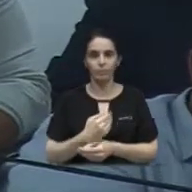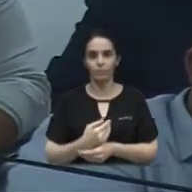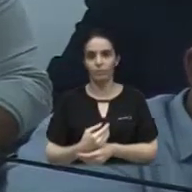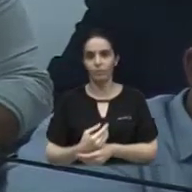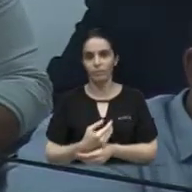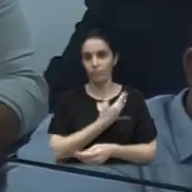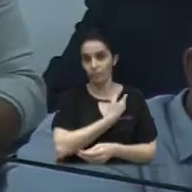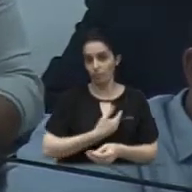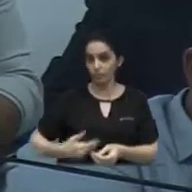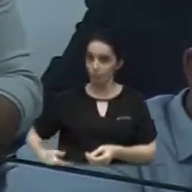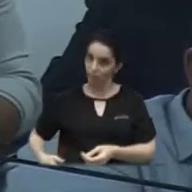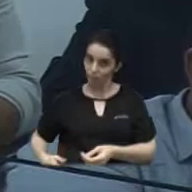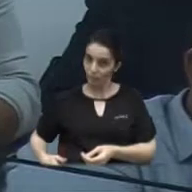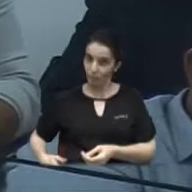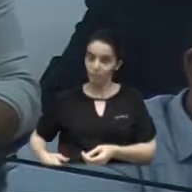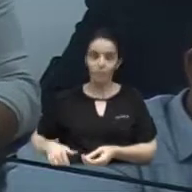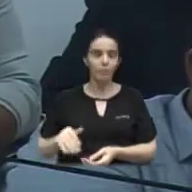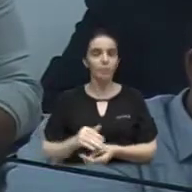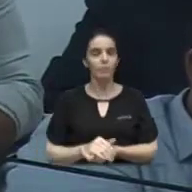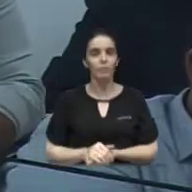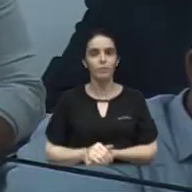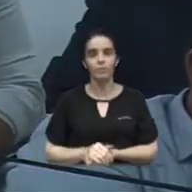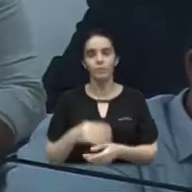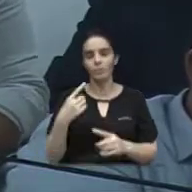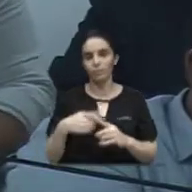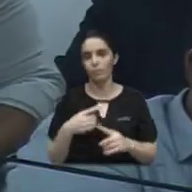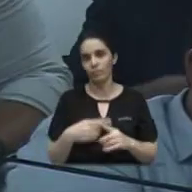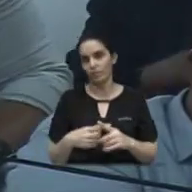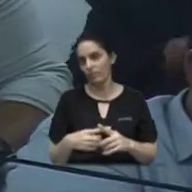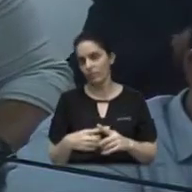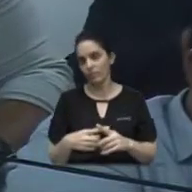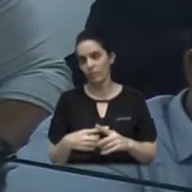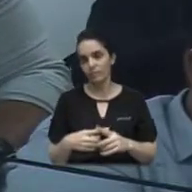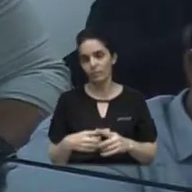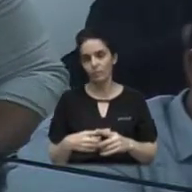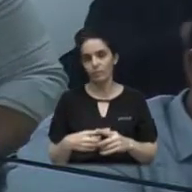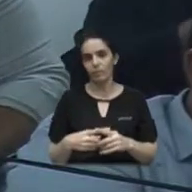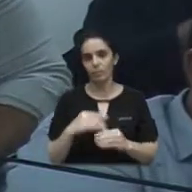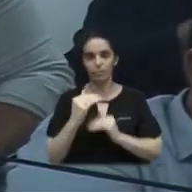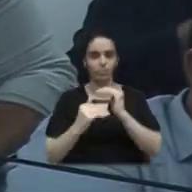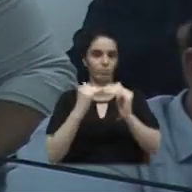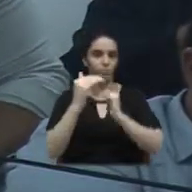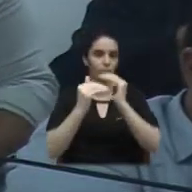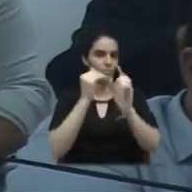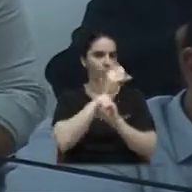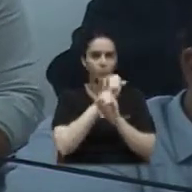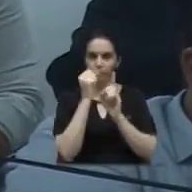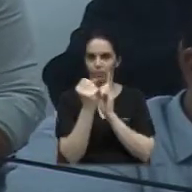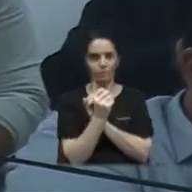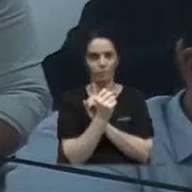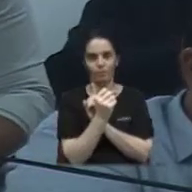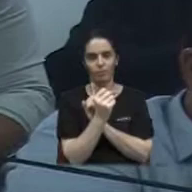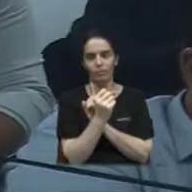estatizados, com essa premissa de que não se pode desenvolver programa social.